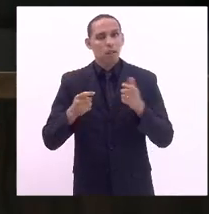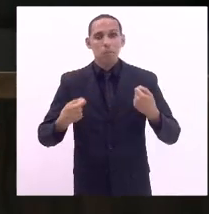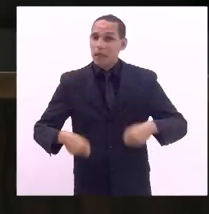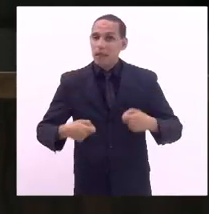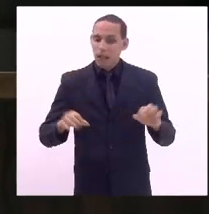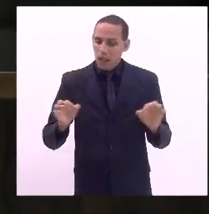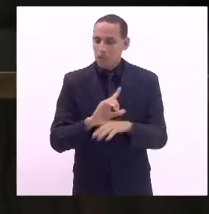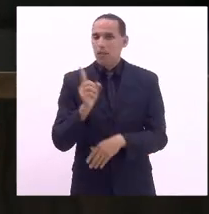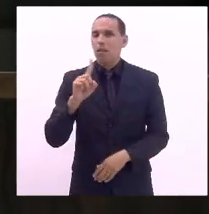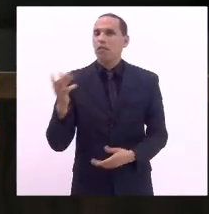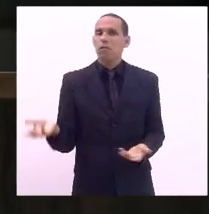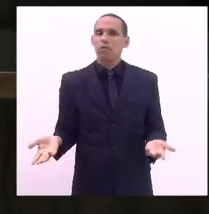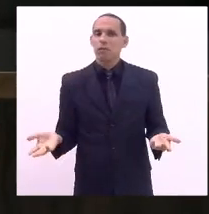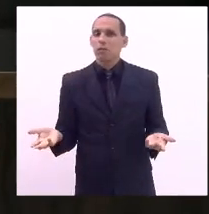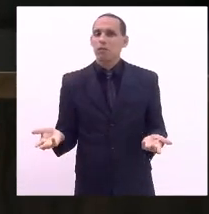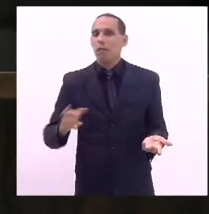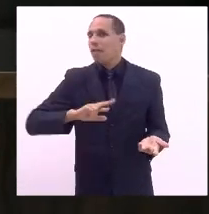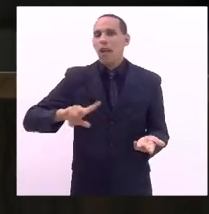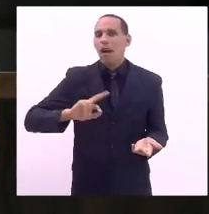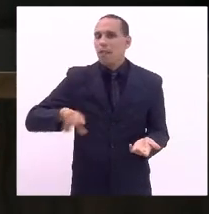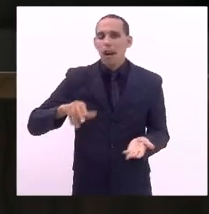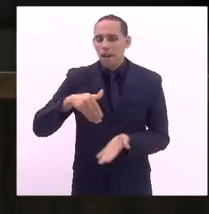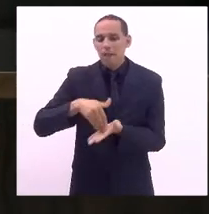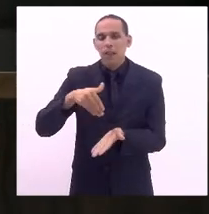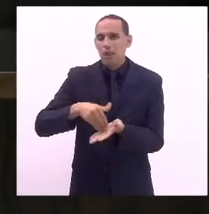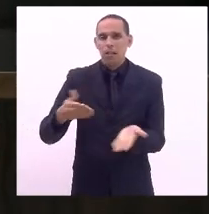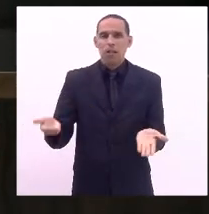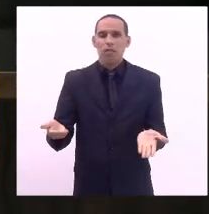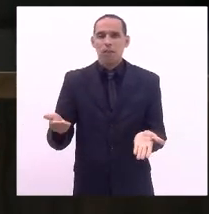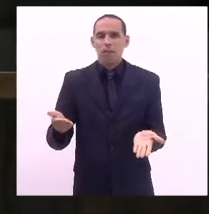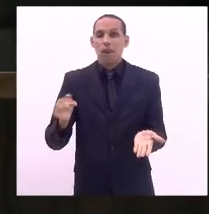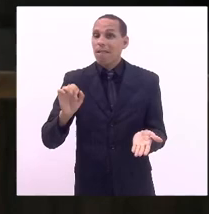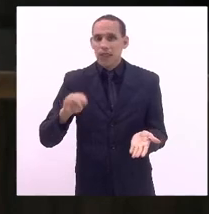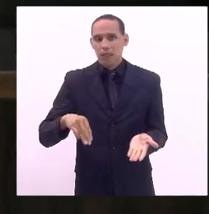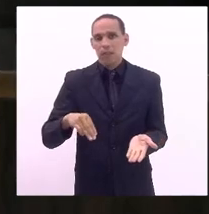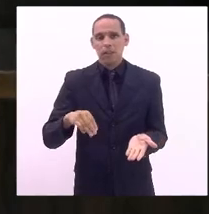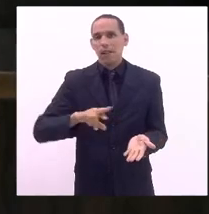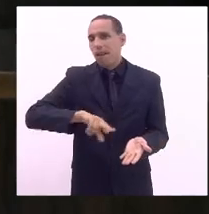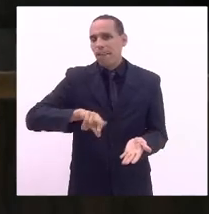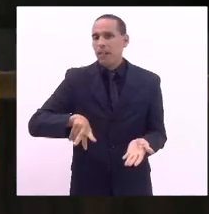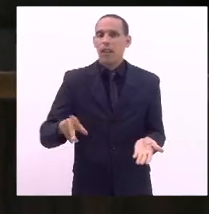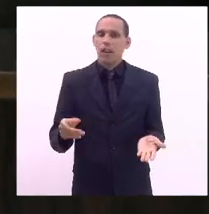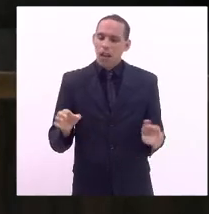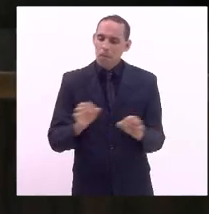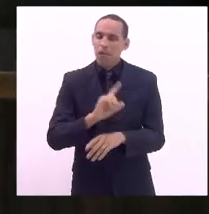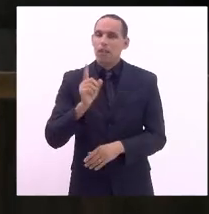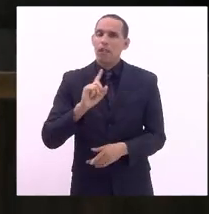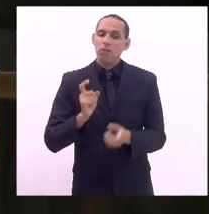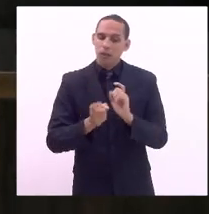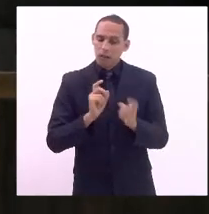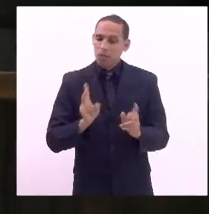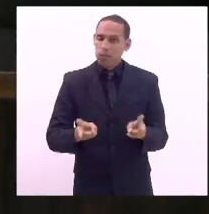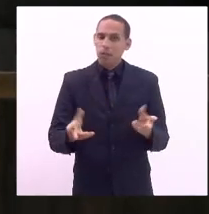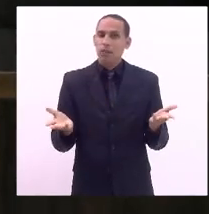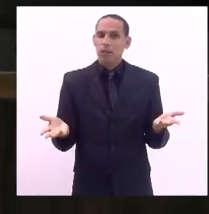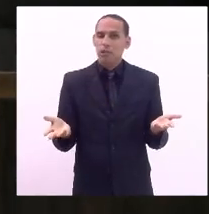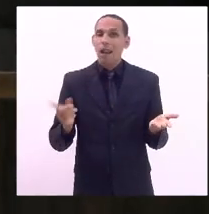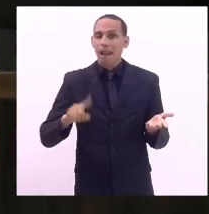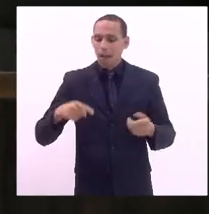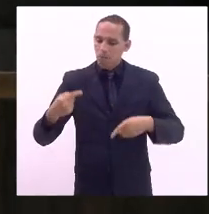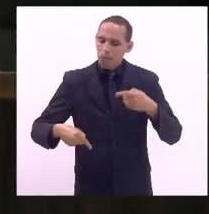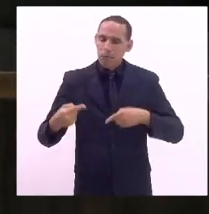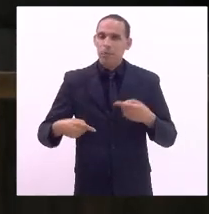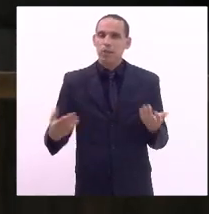não acabou. Não está no final, não está no expediente final e a sessão não terminou. Está na